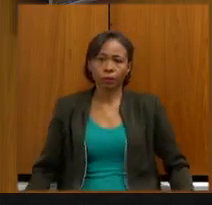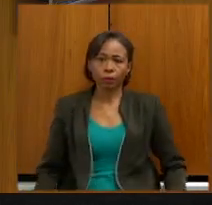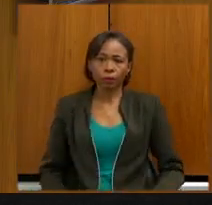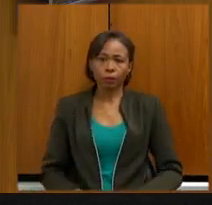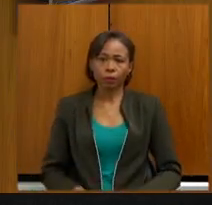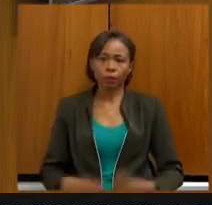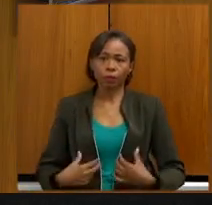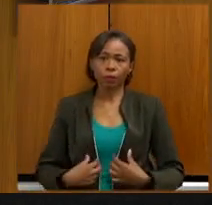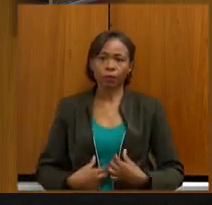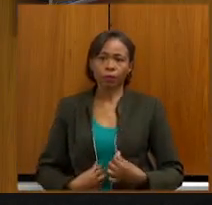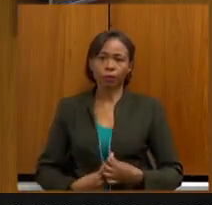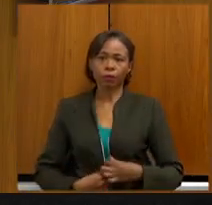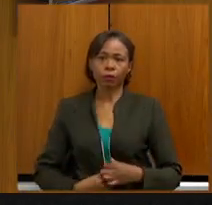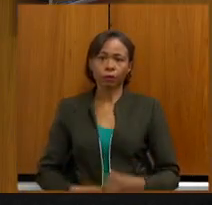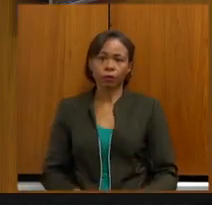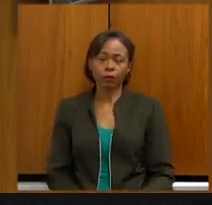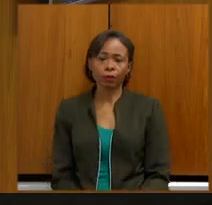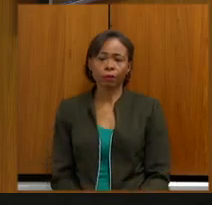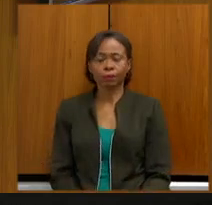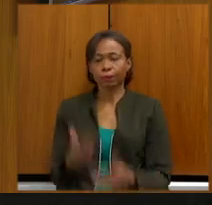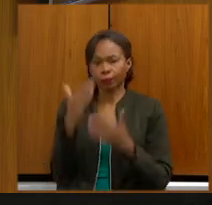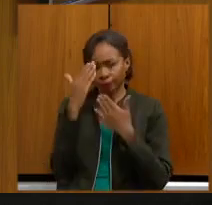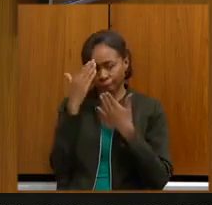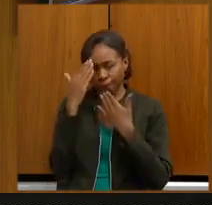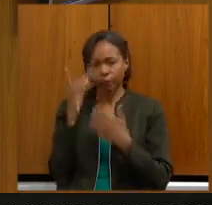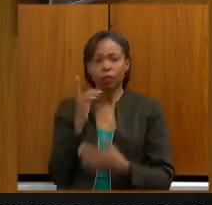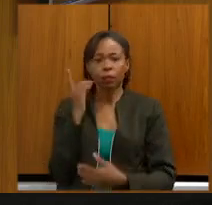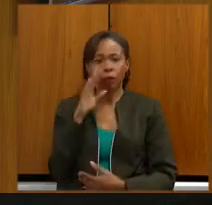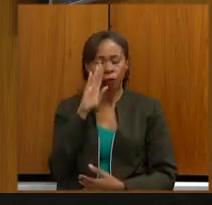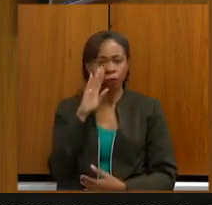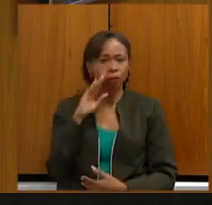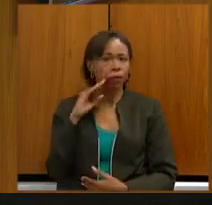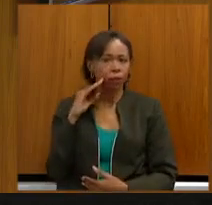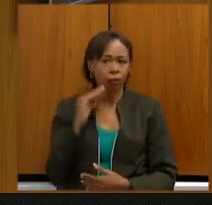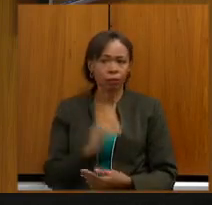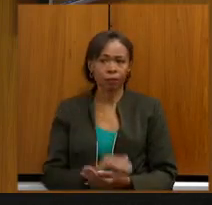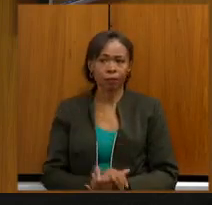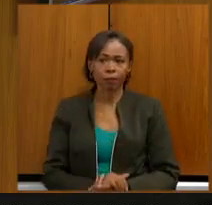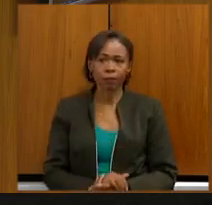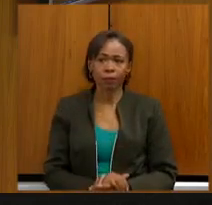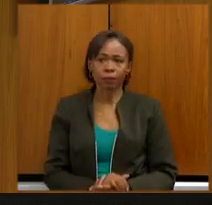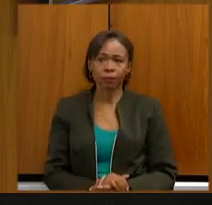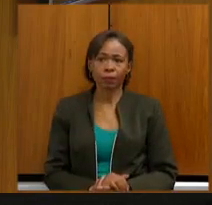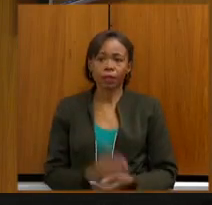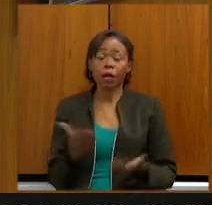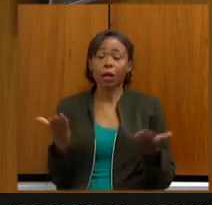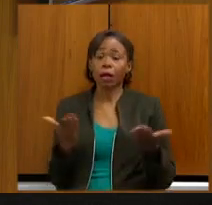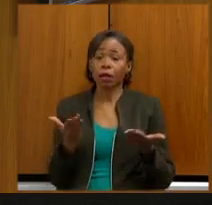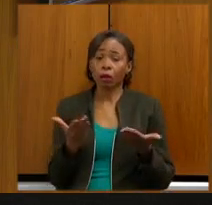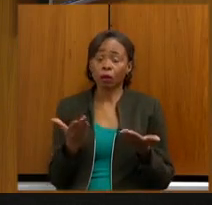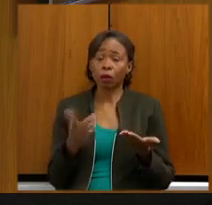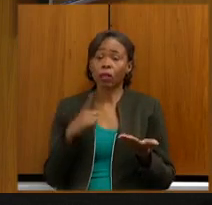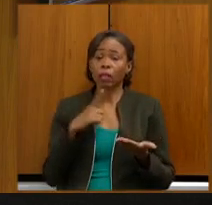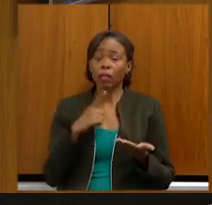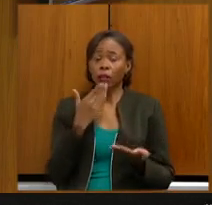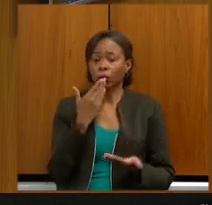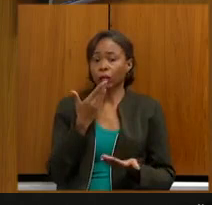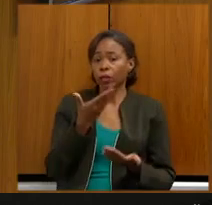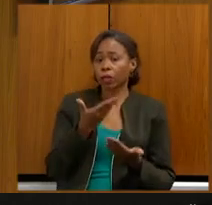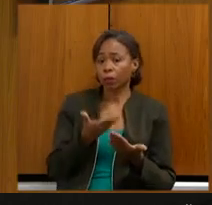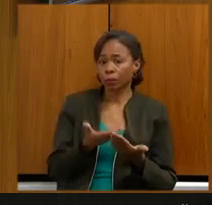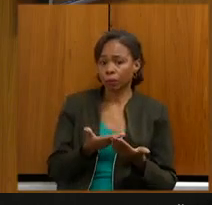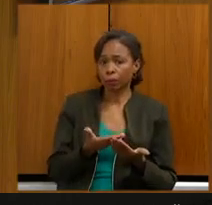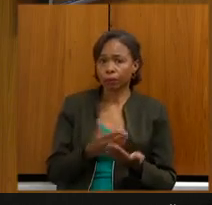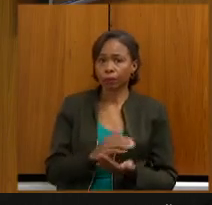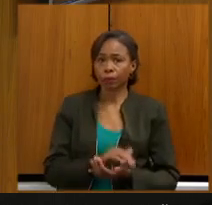e obrigada de Vitória Beatriz agora sobre a mesa requerimentos